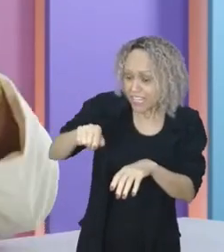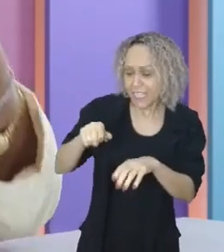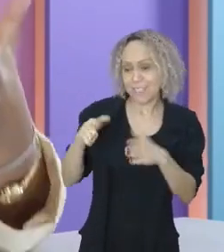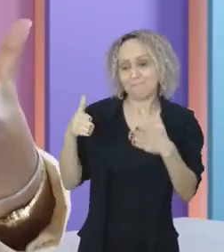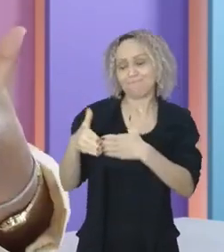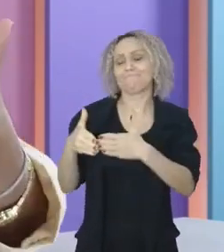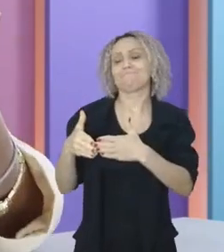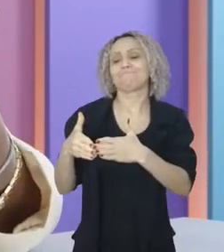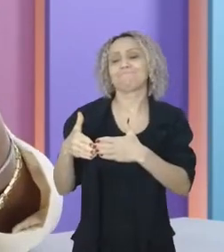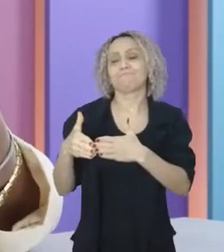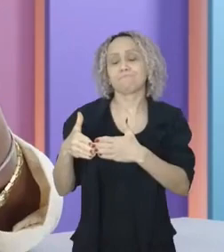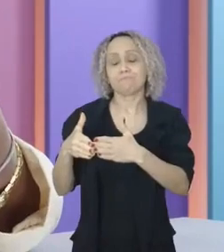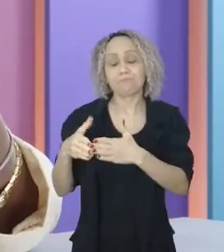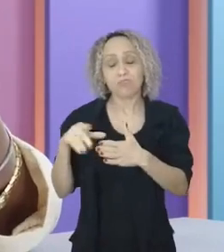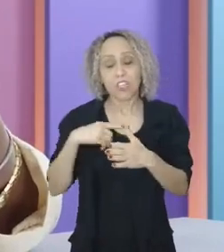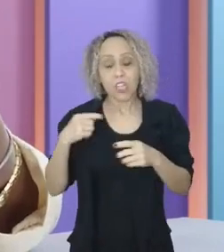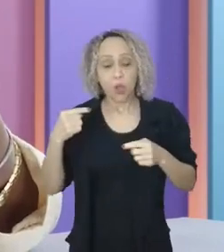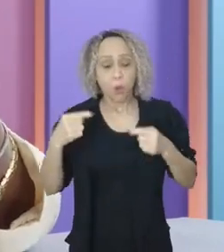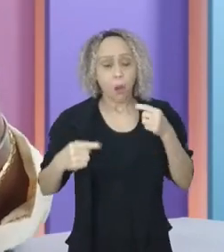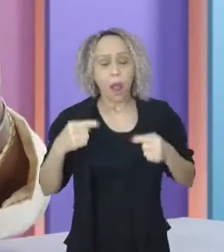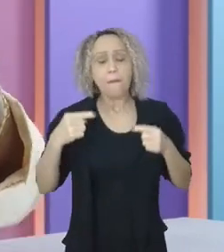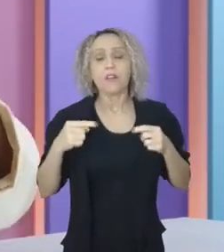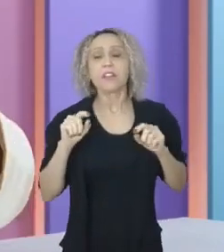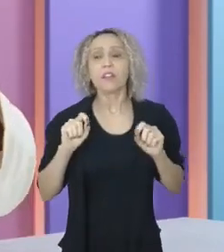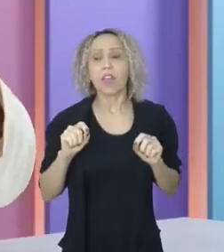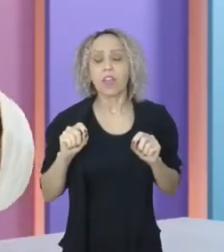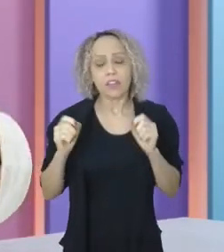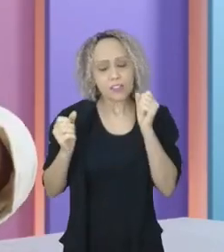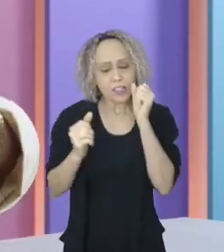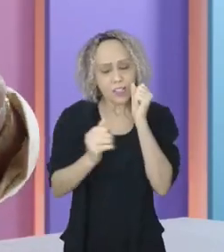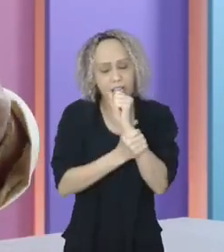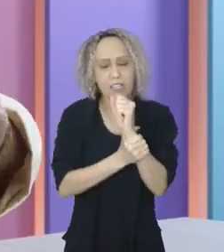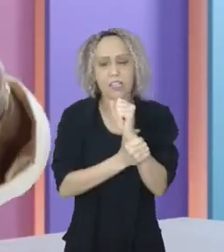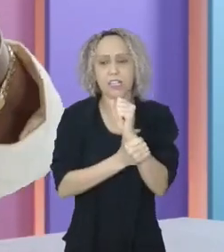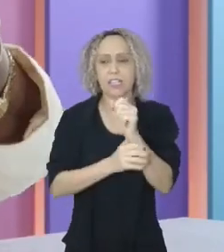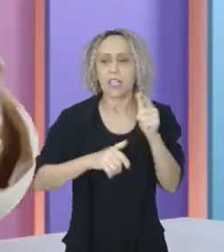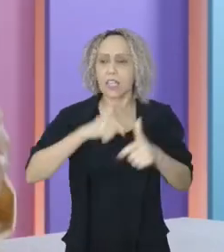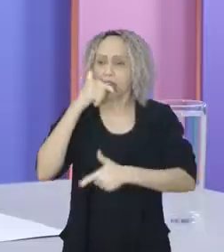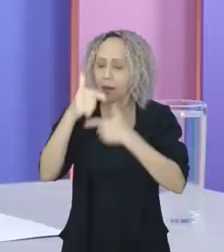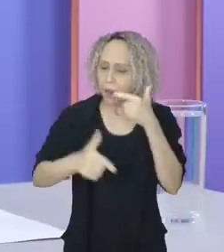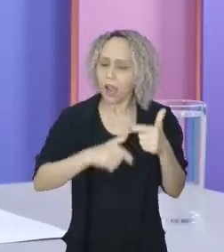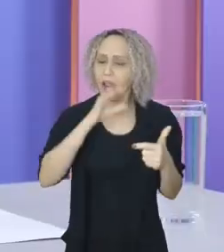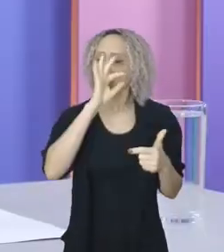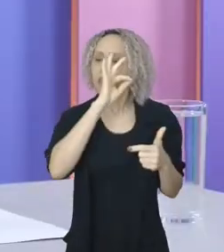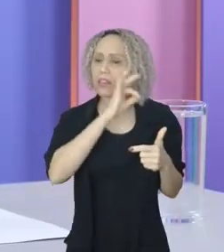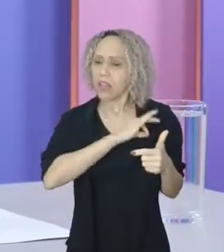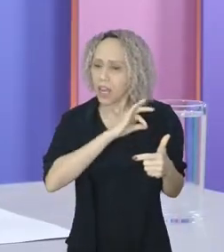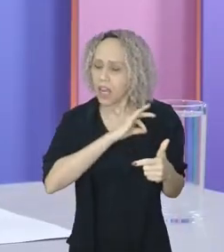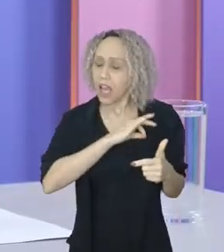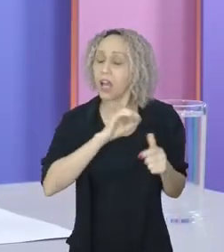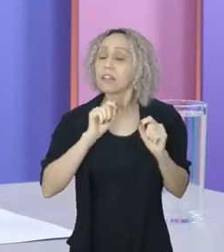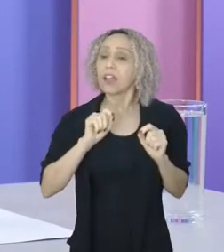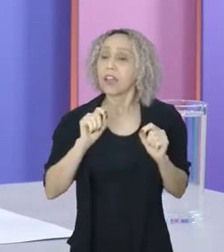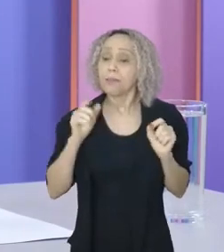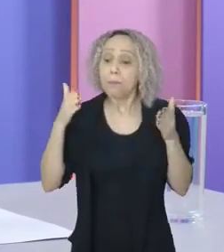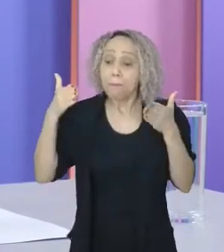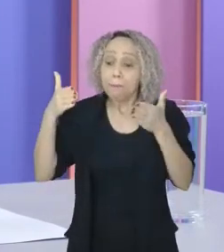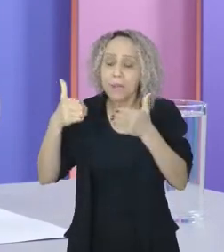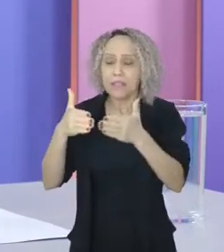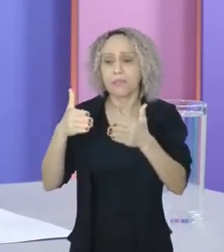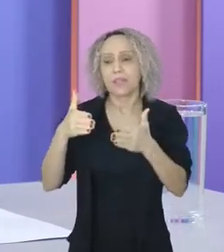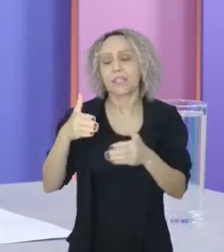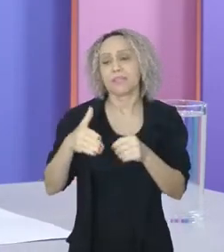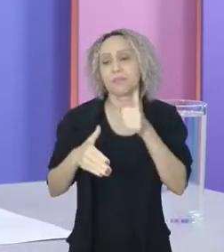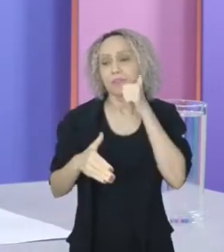uma política, né, que garanta trabalho e renda, especialmente para as mulheres